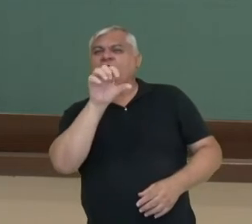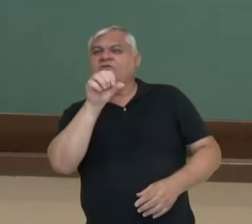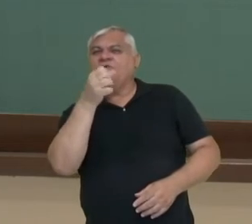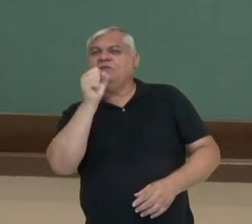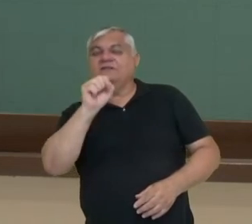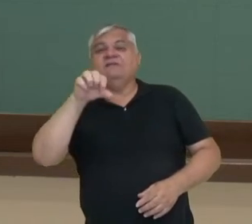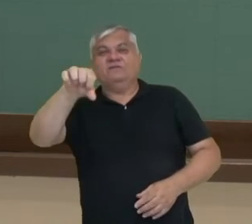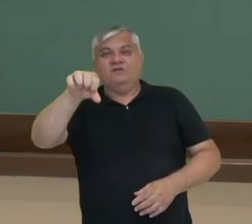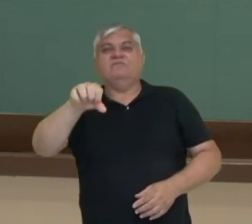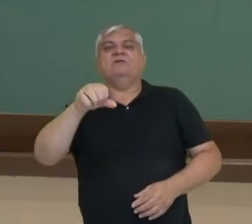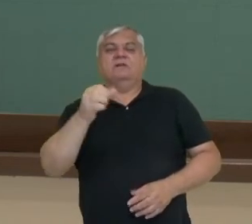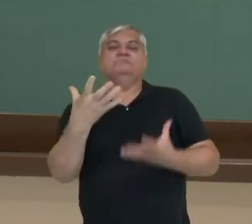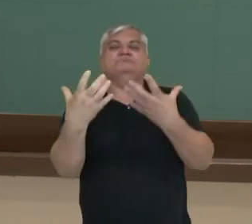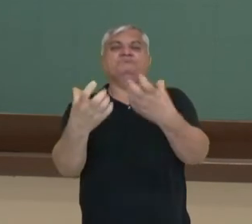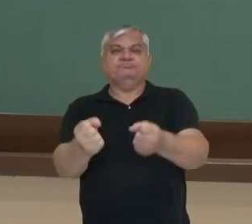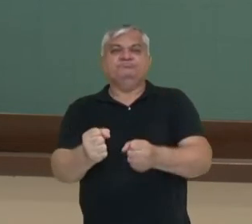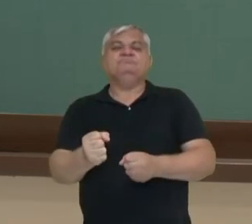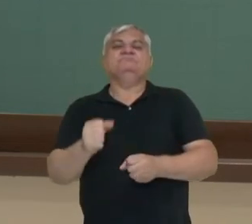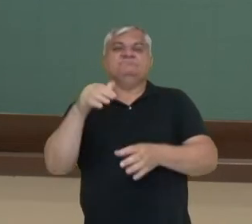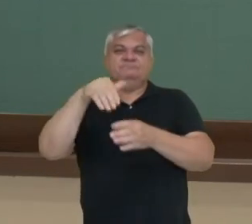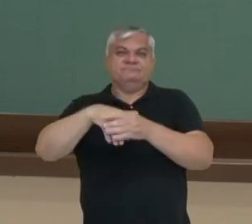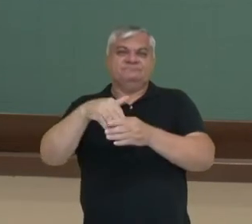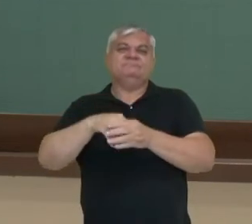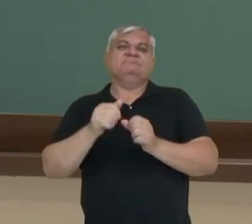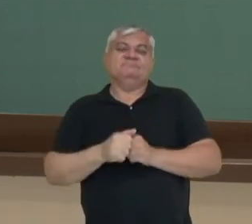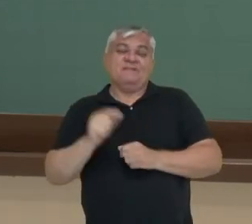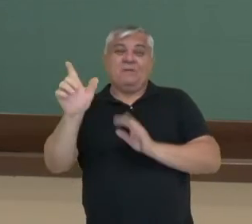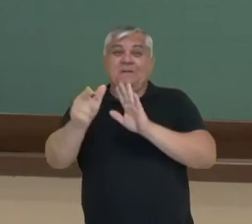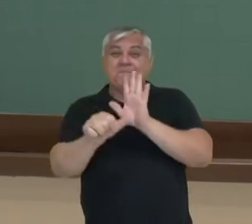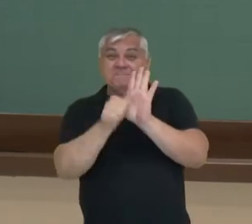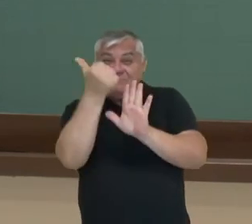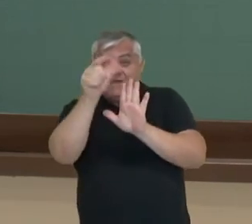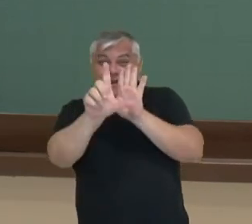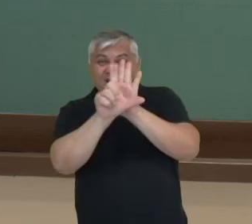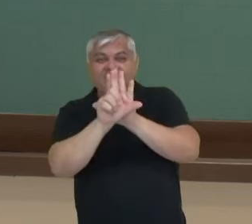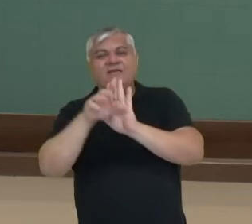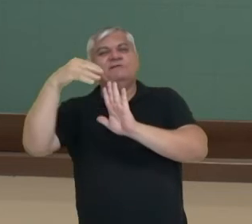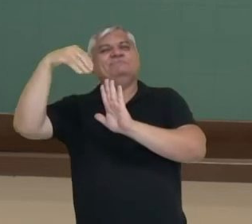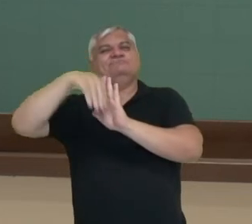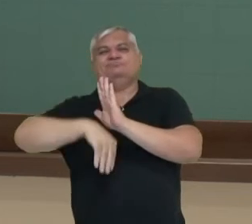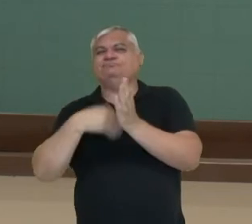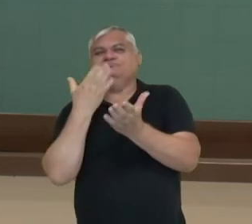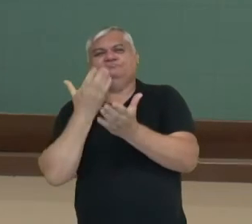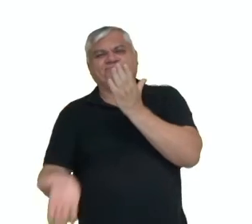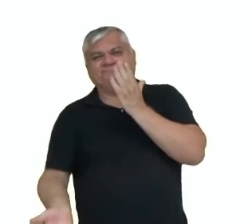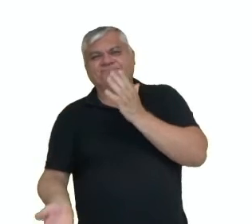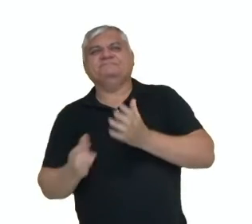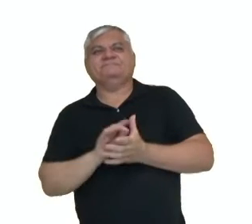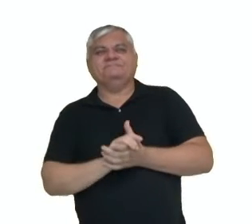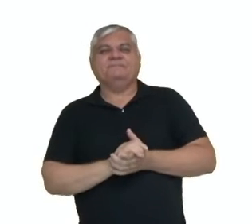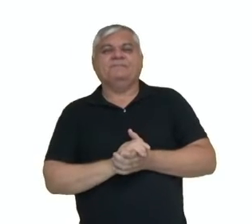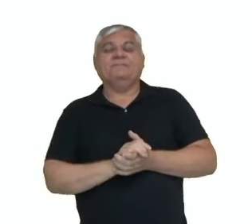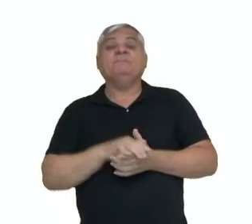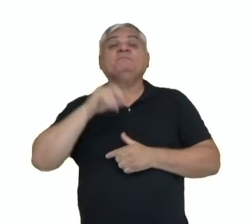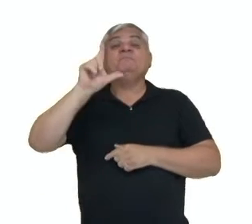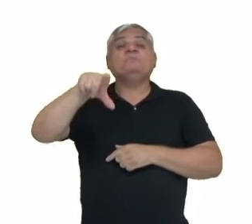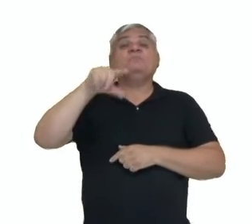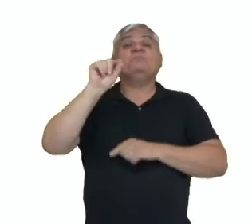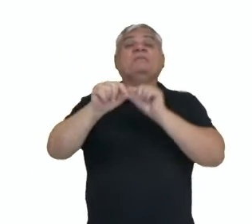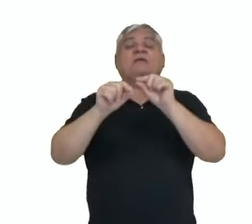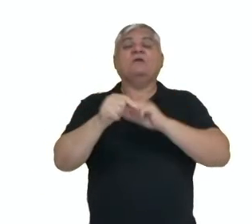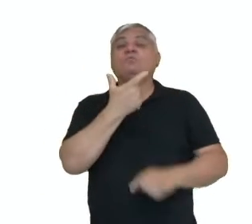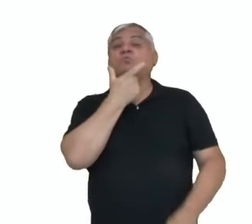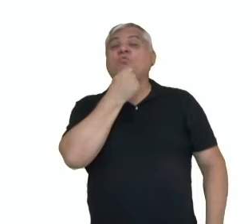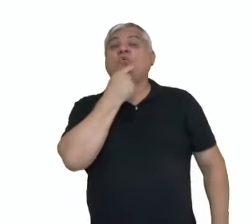1989. Então essa emenda Dante de Oliveira acabou fracassando, não teve o sucesso. E aí foi eleito indiretamente